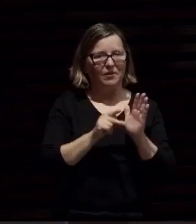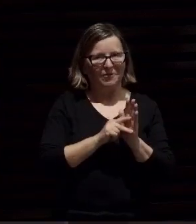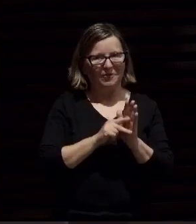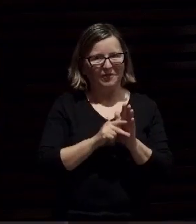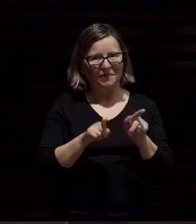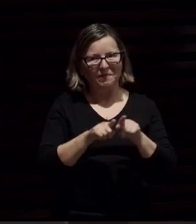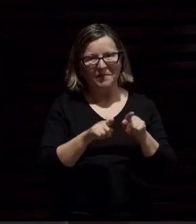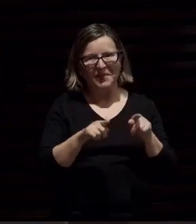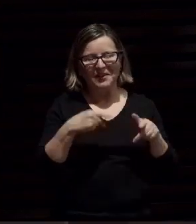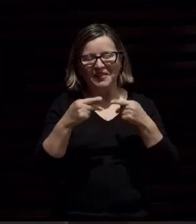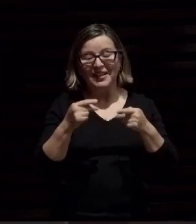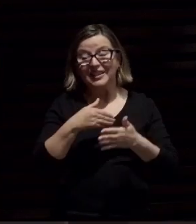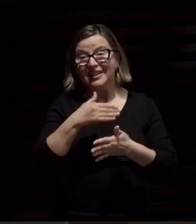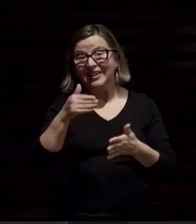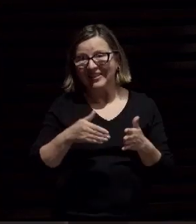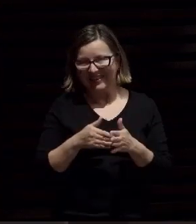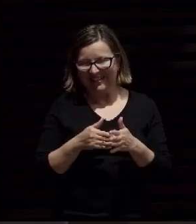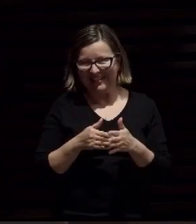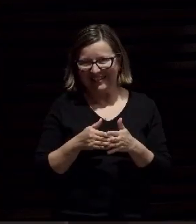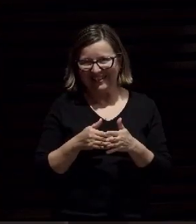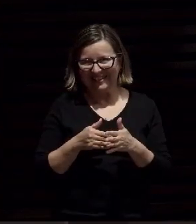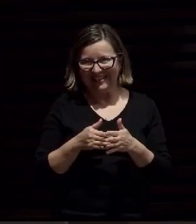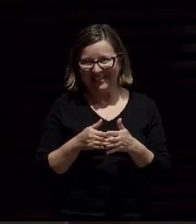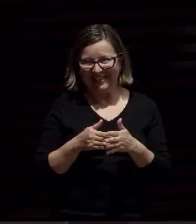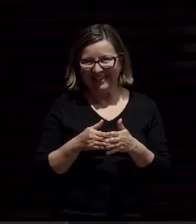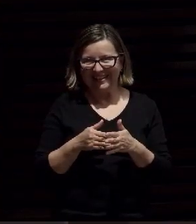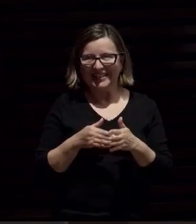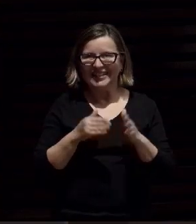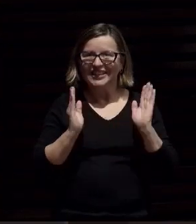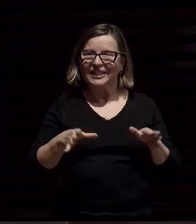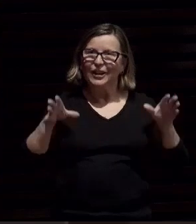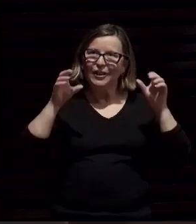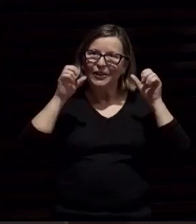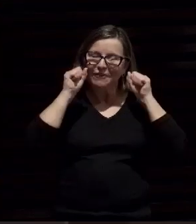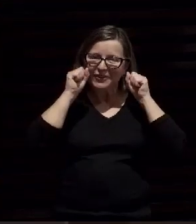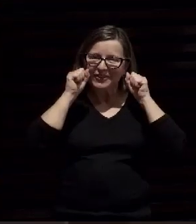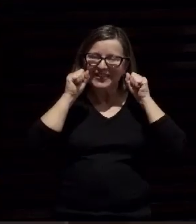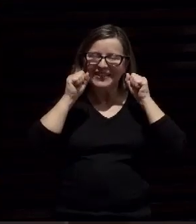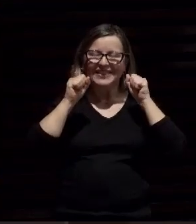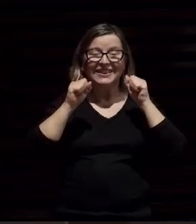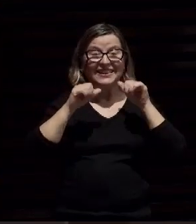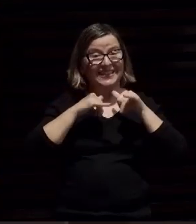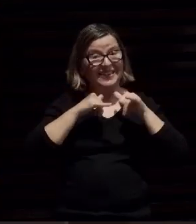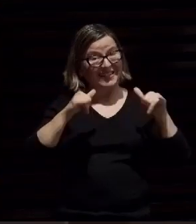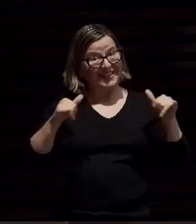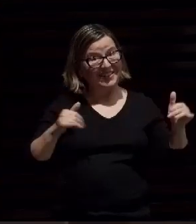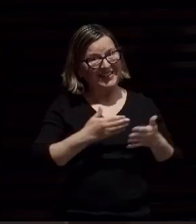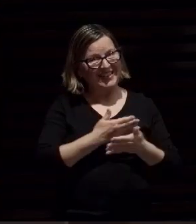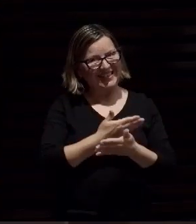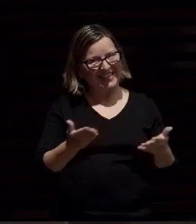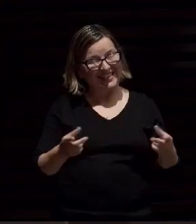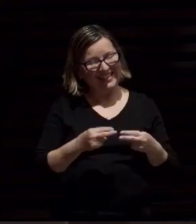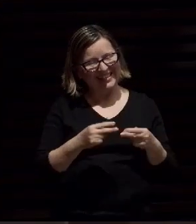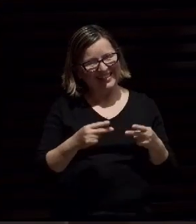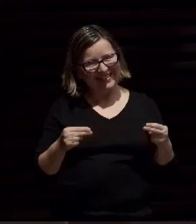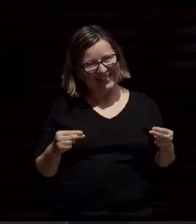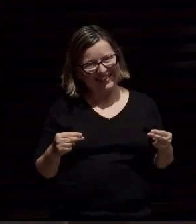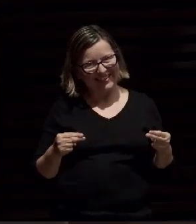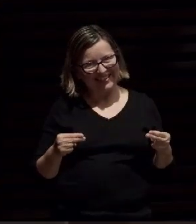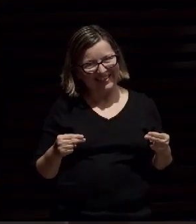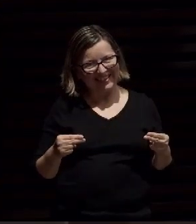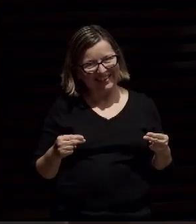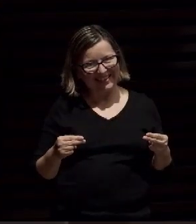dirá tudo o que tiver ouvido e vos anunciará as coisas que hão de